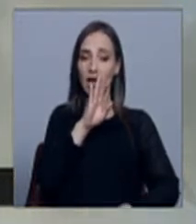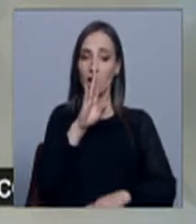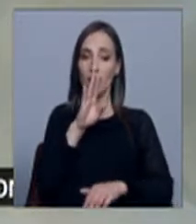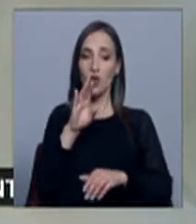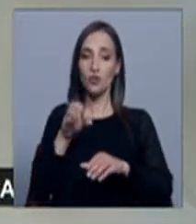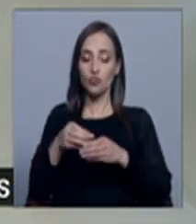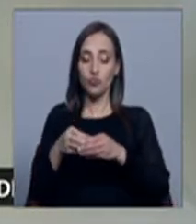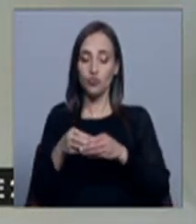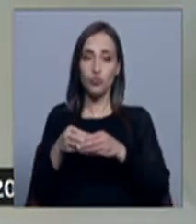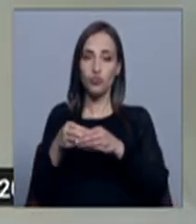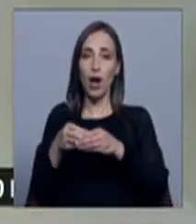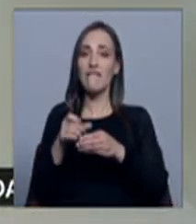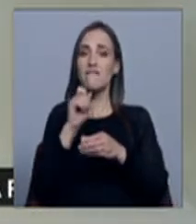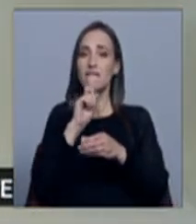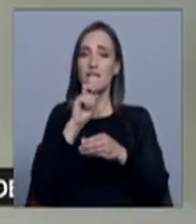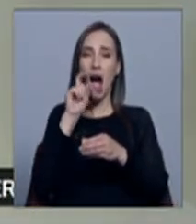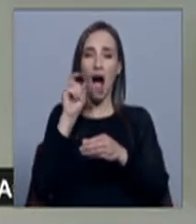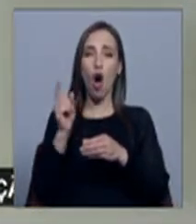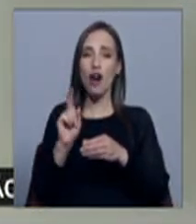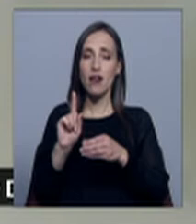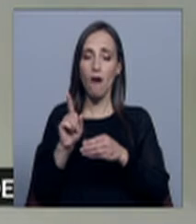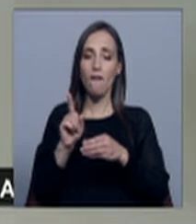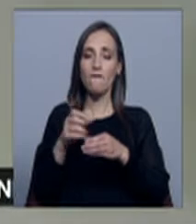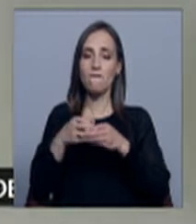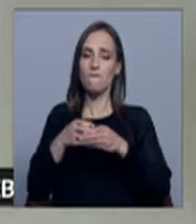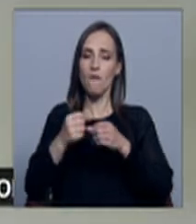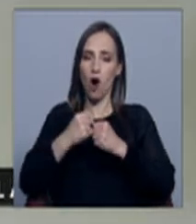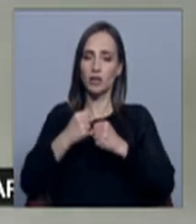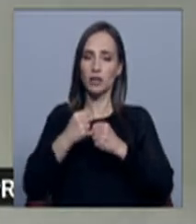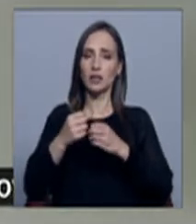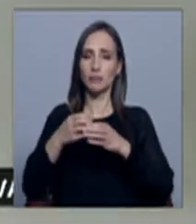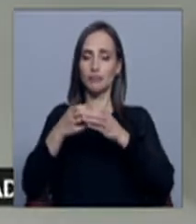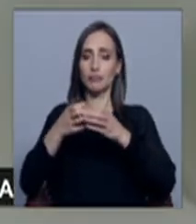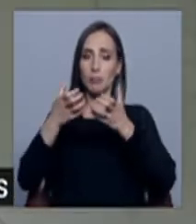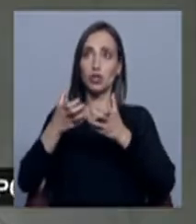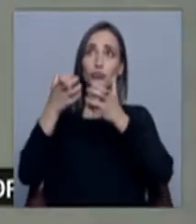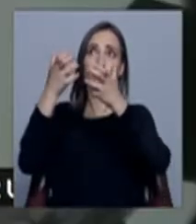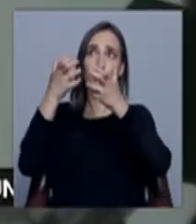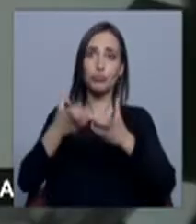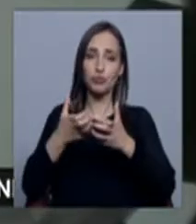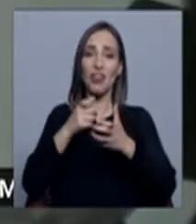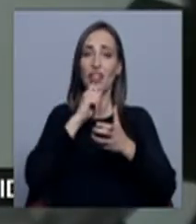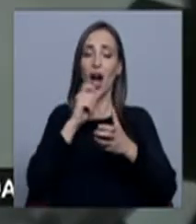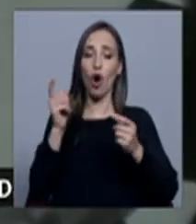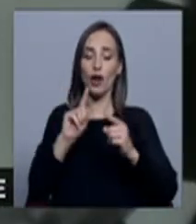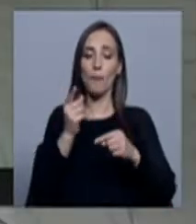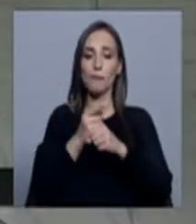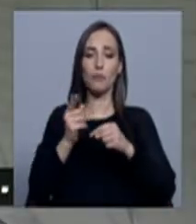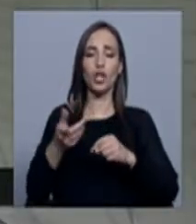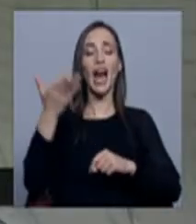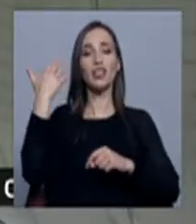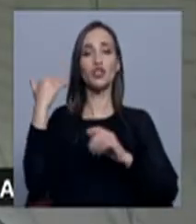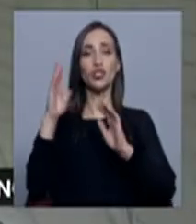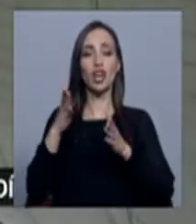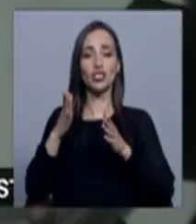Starship iam aguentar ou não o peso de Starship na sua descida, porque já houve nas experiências anteriores falhas